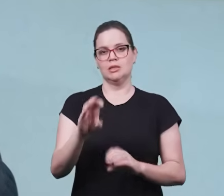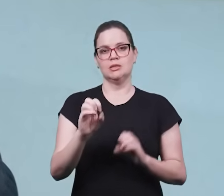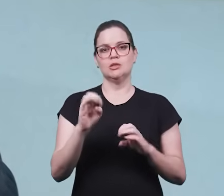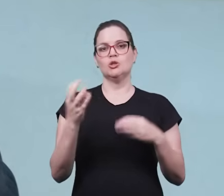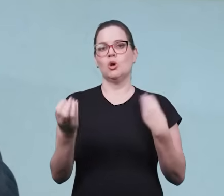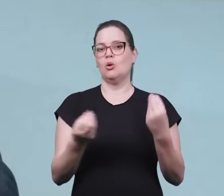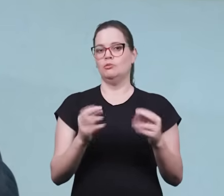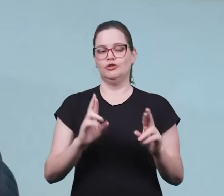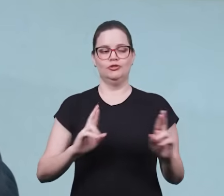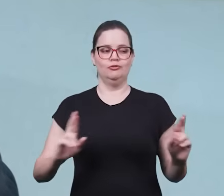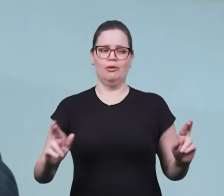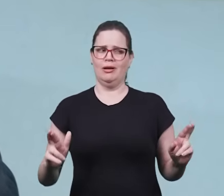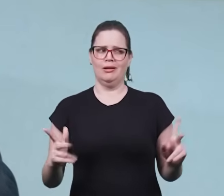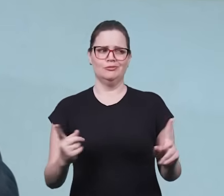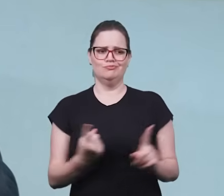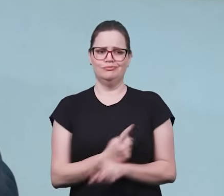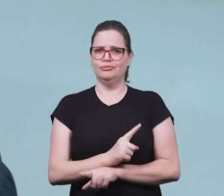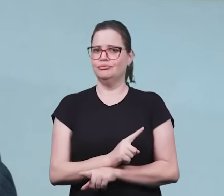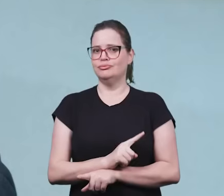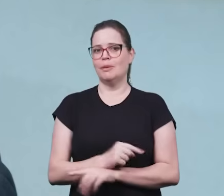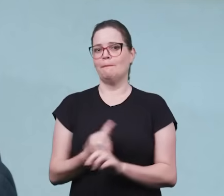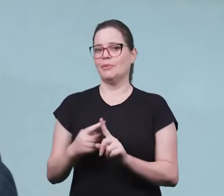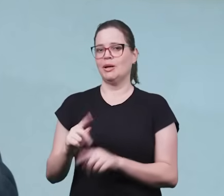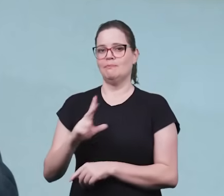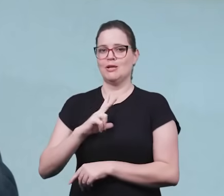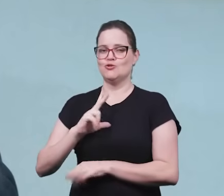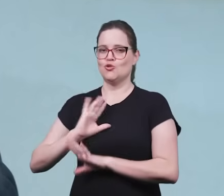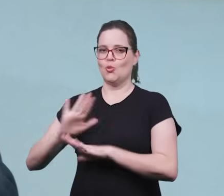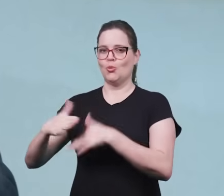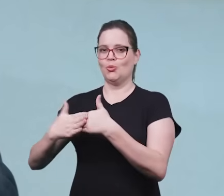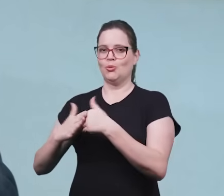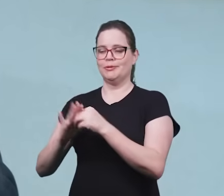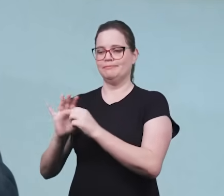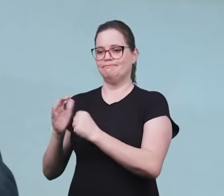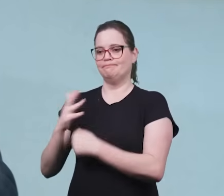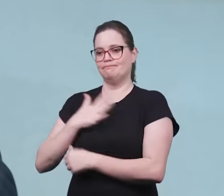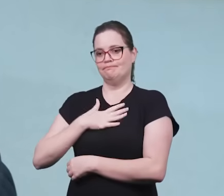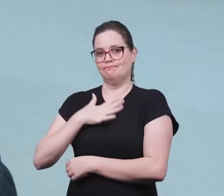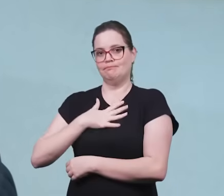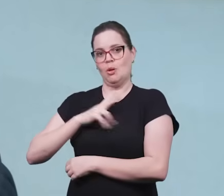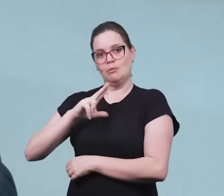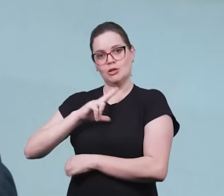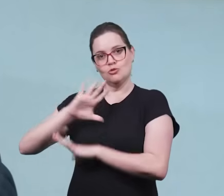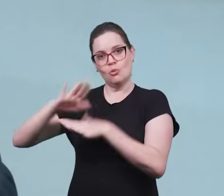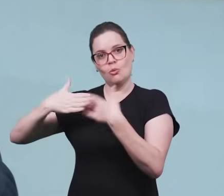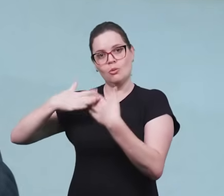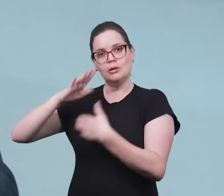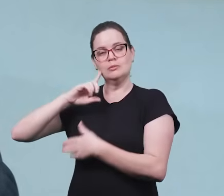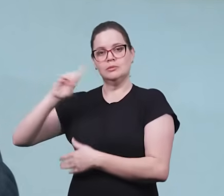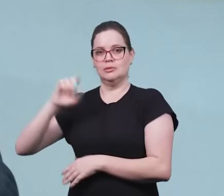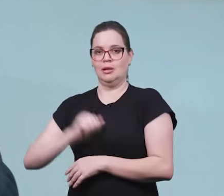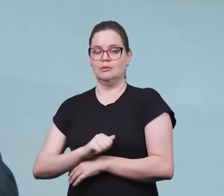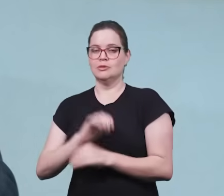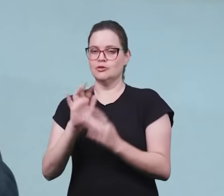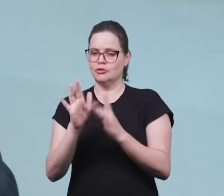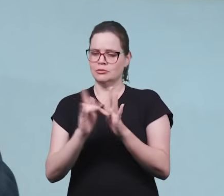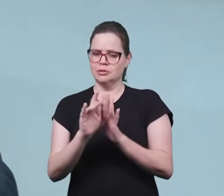como uma comunicação íntima e pessoal do homem com Deus. O Senhor transmite aqui aos seus